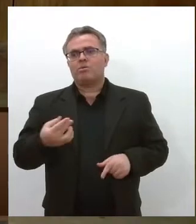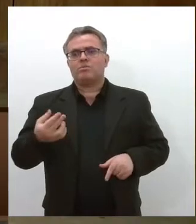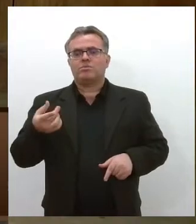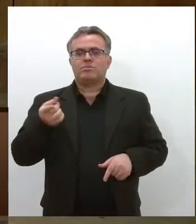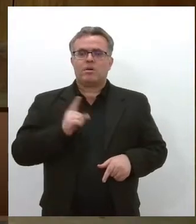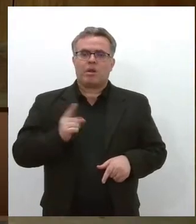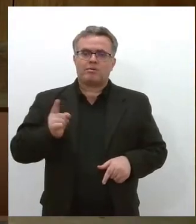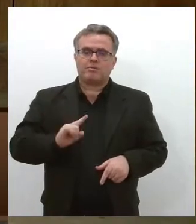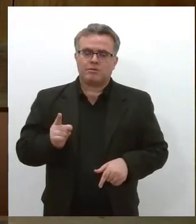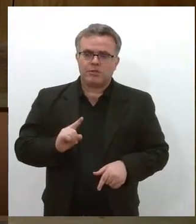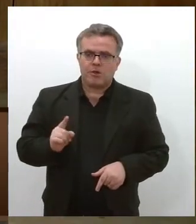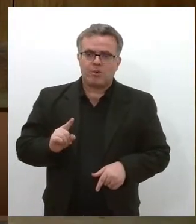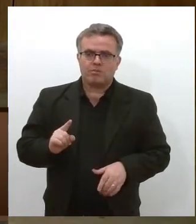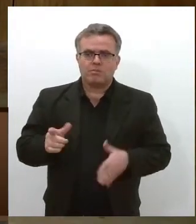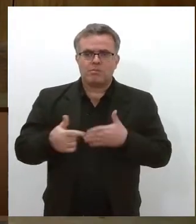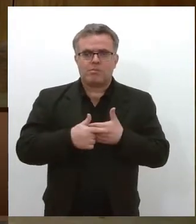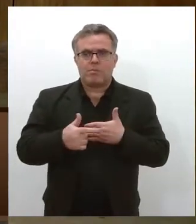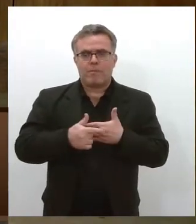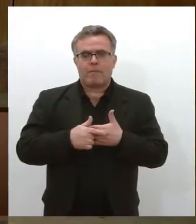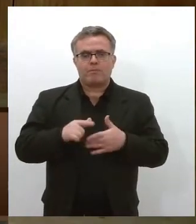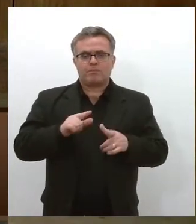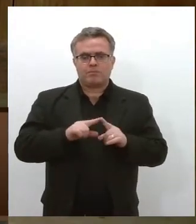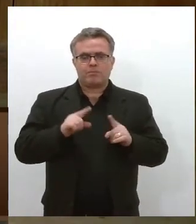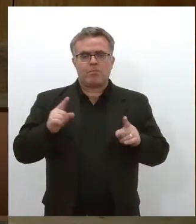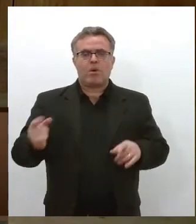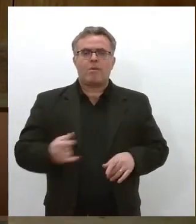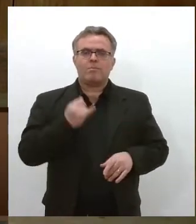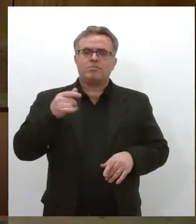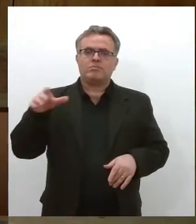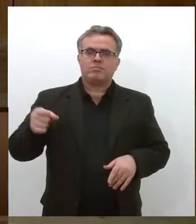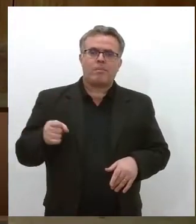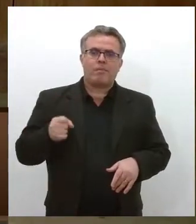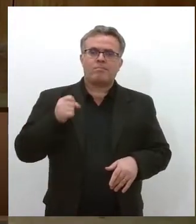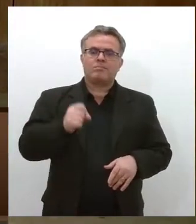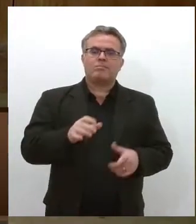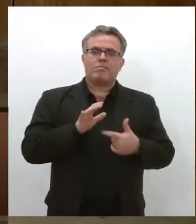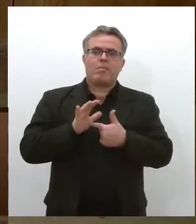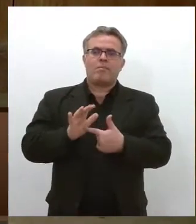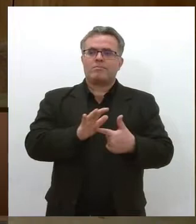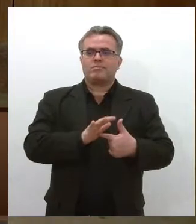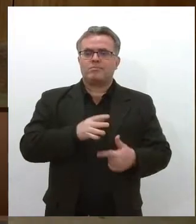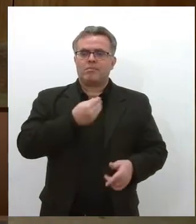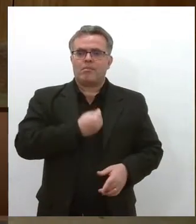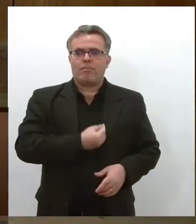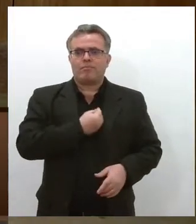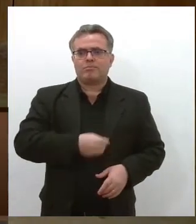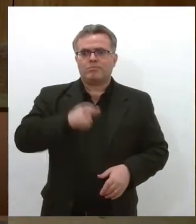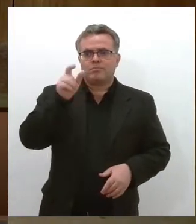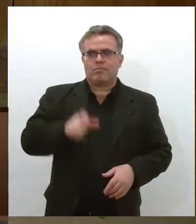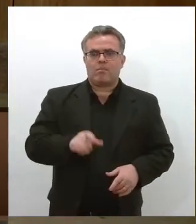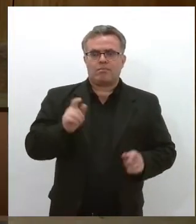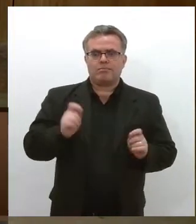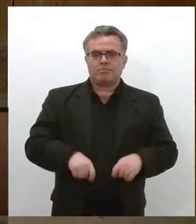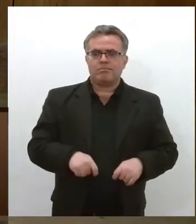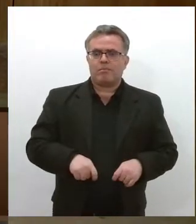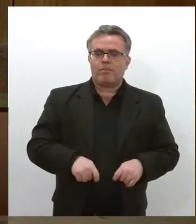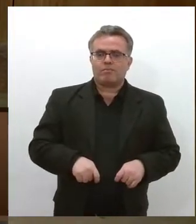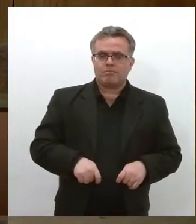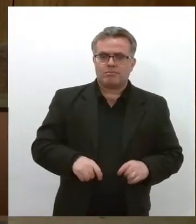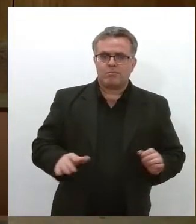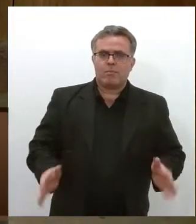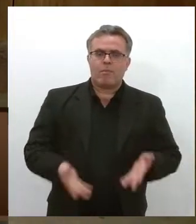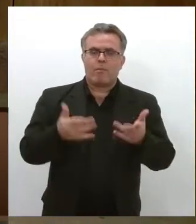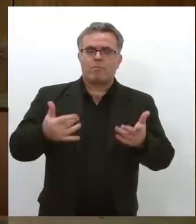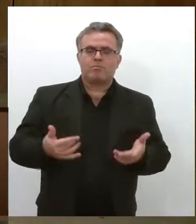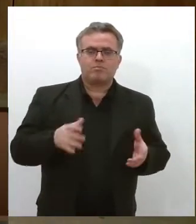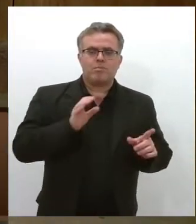papel naquele momento, mas é importante que ela esteja lá, porque só pelo fato da presença dela já é um incentivador para que